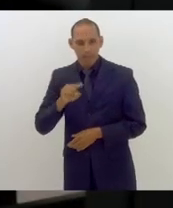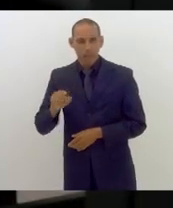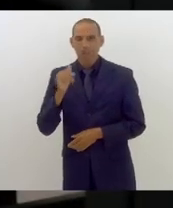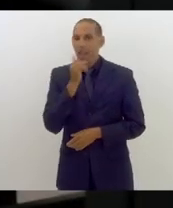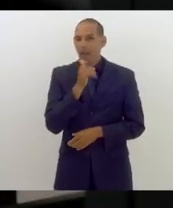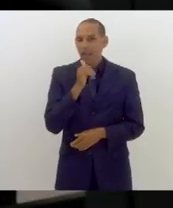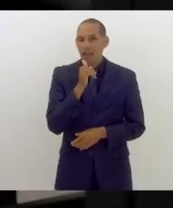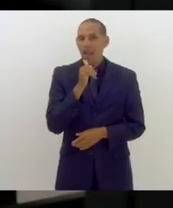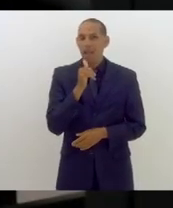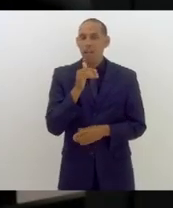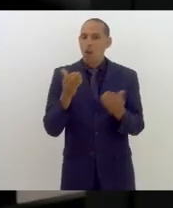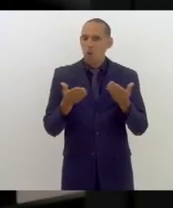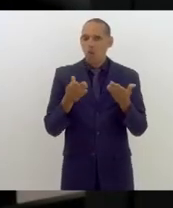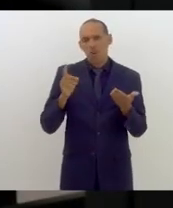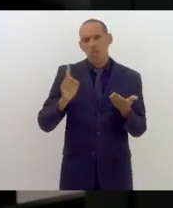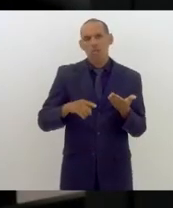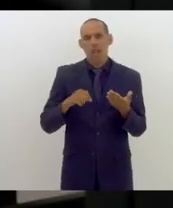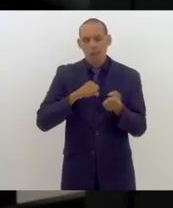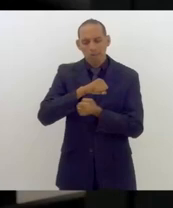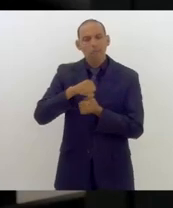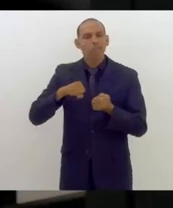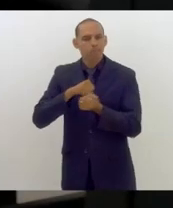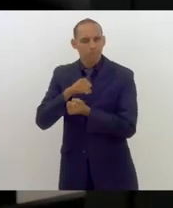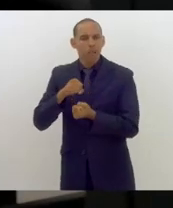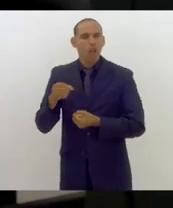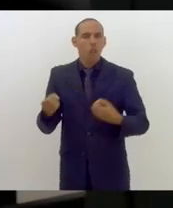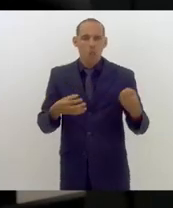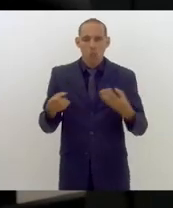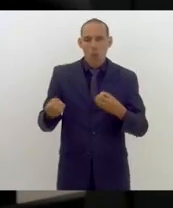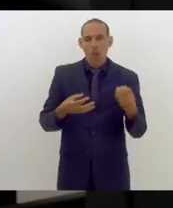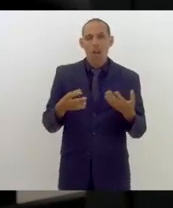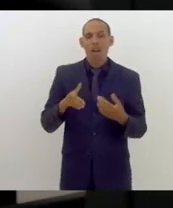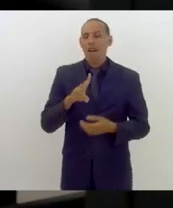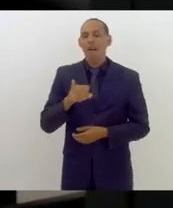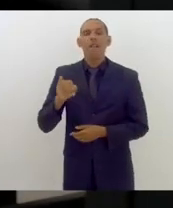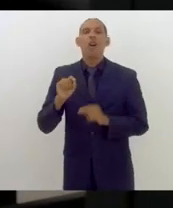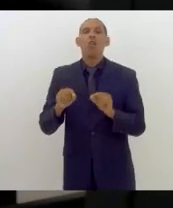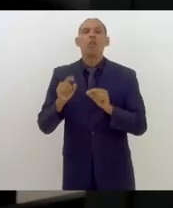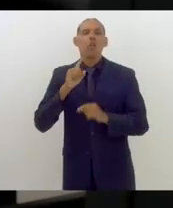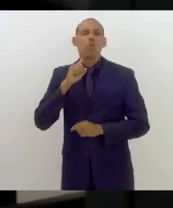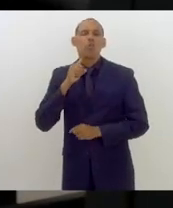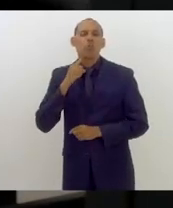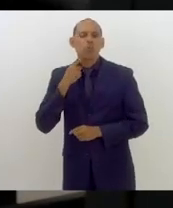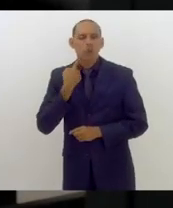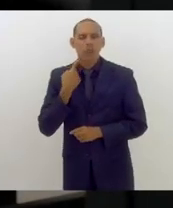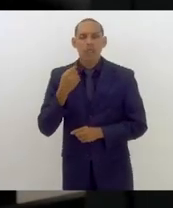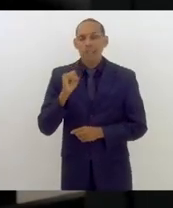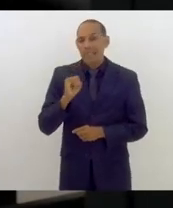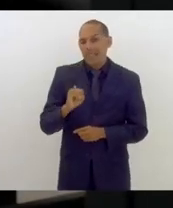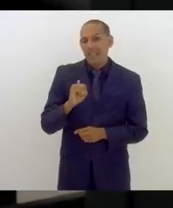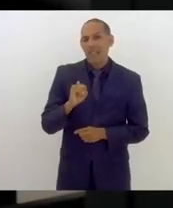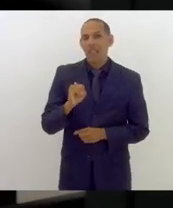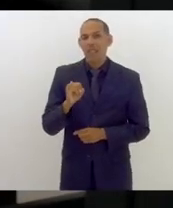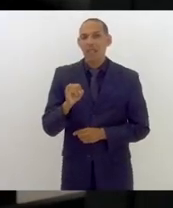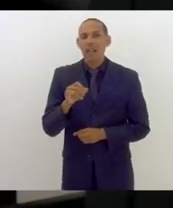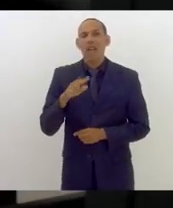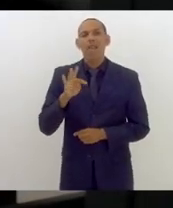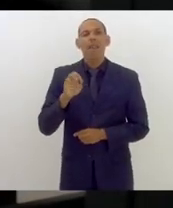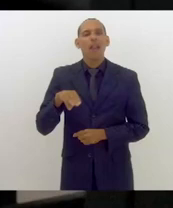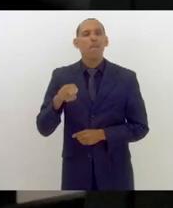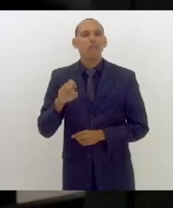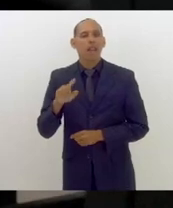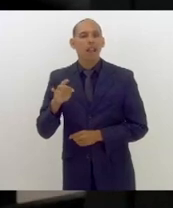que hoje é majoritariamente sustentável renovável para uma matriz suja e quanto mais termelétrica